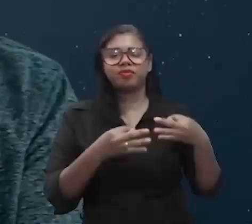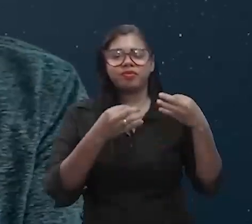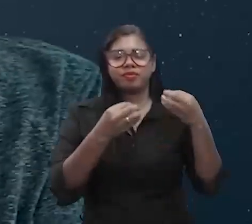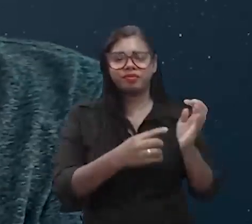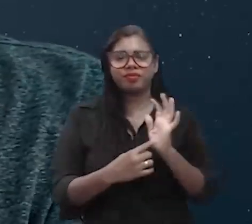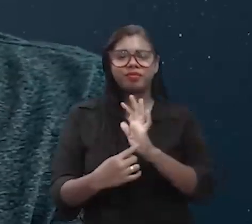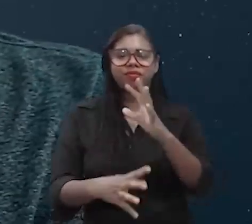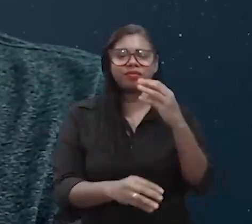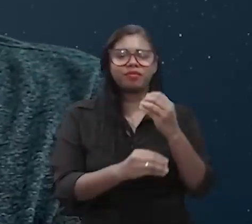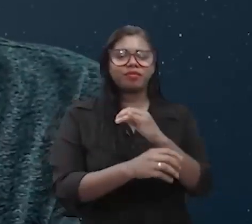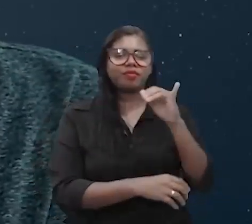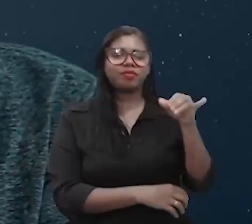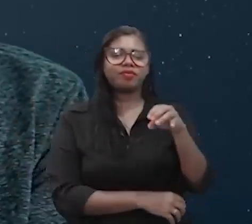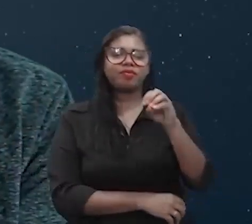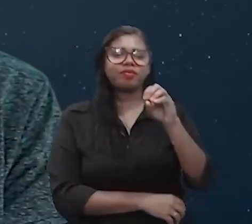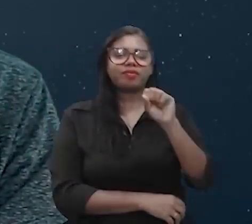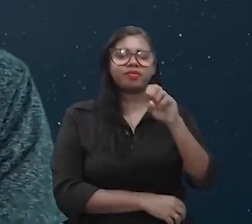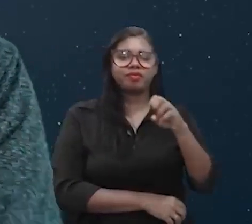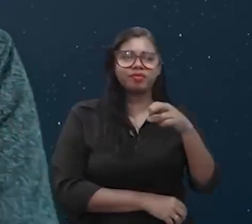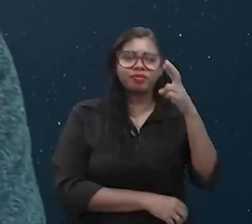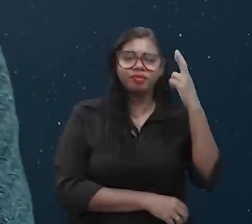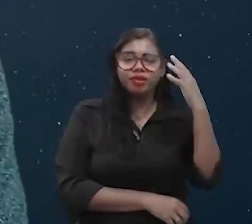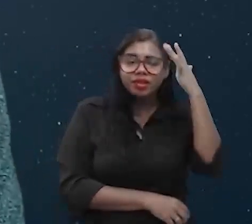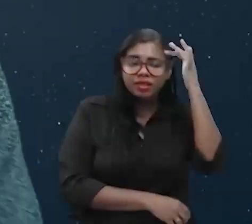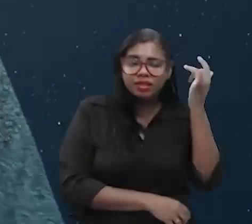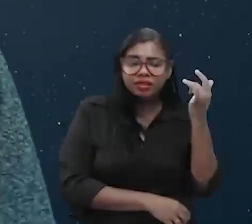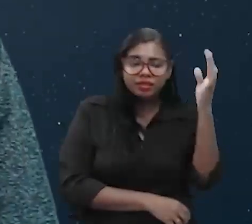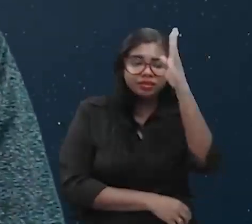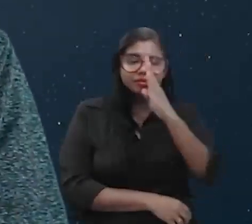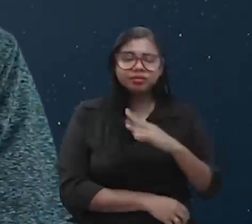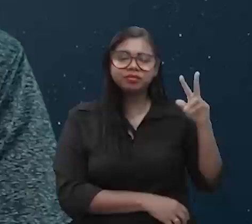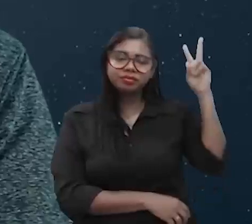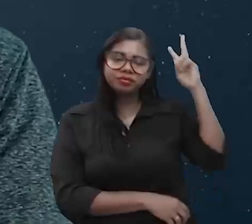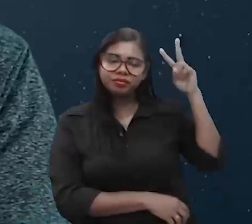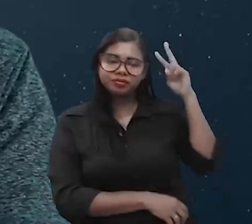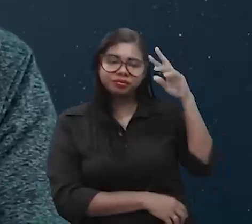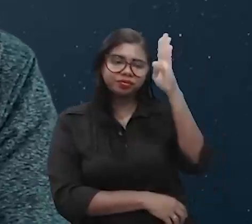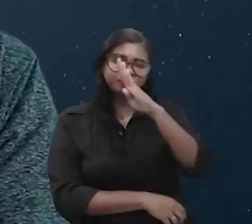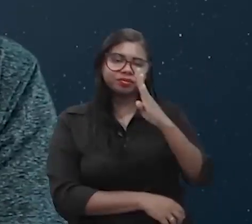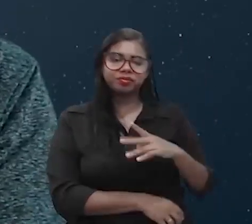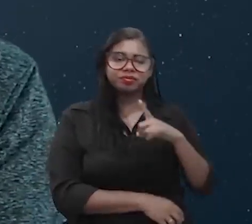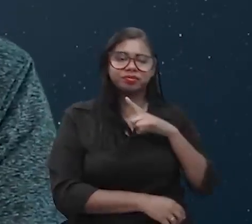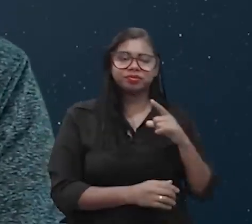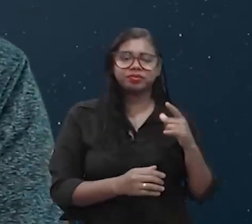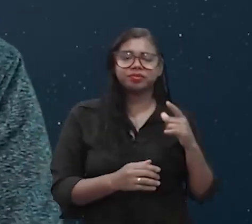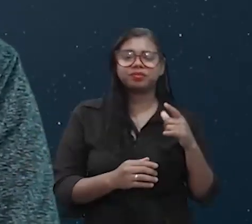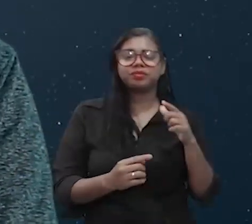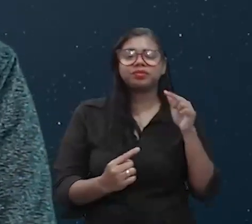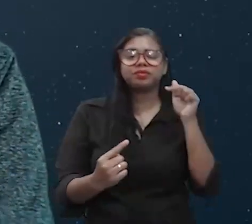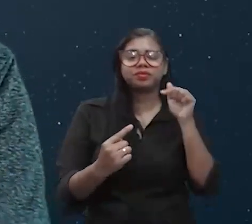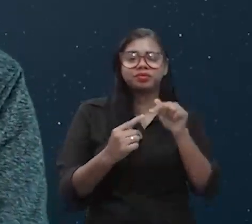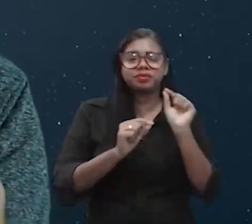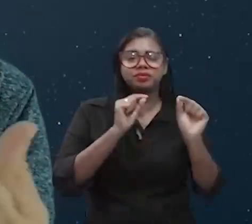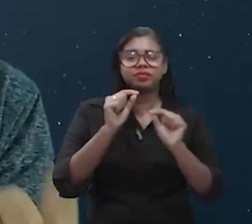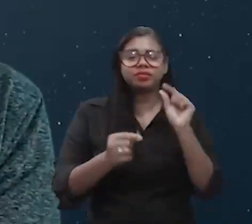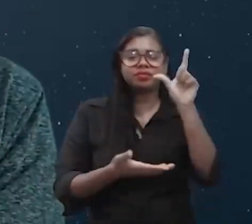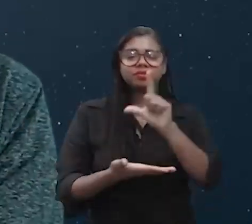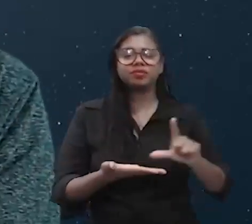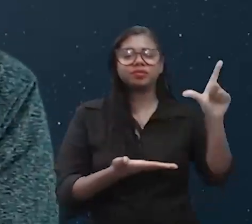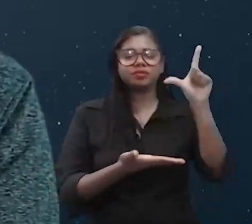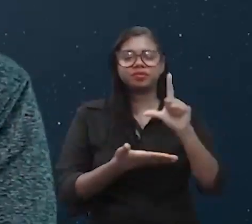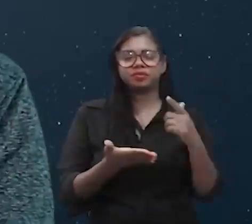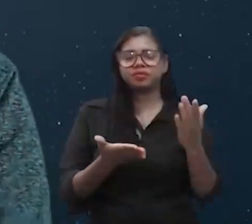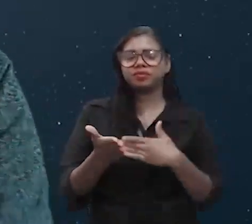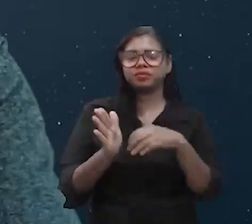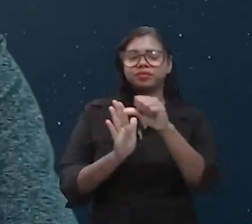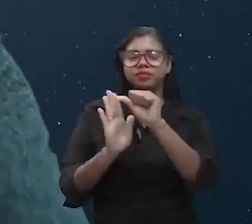Então, quem quisesse saber da história do Brasil, principalmente tinha como fonte a literatura, entendeu? Do